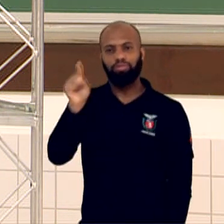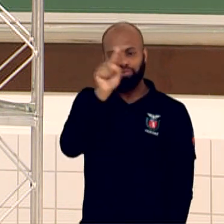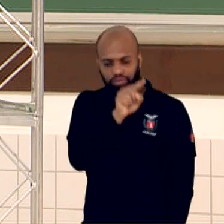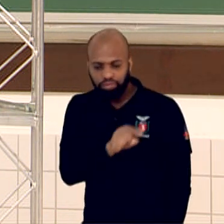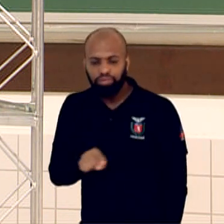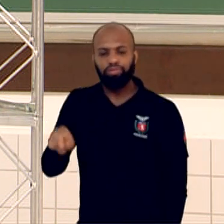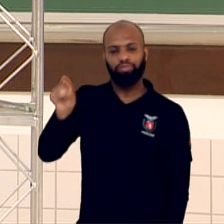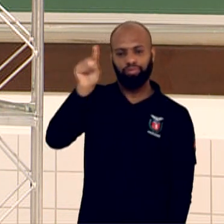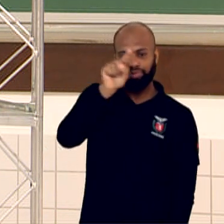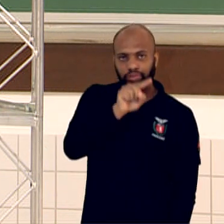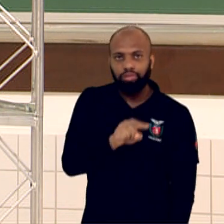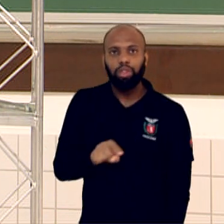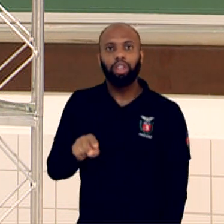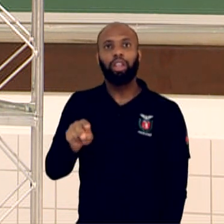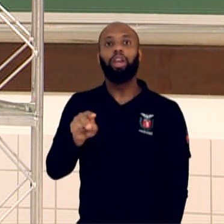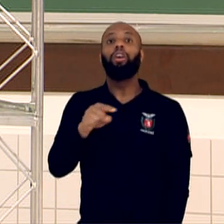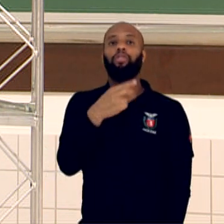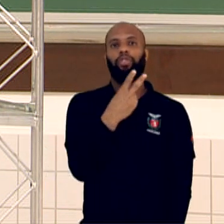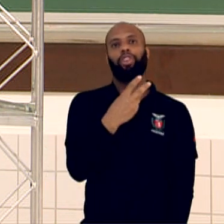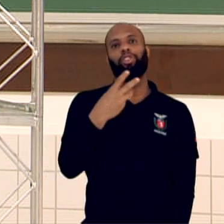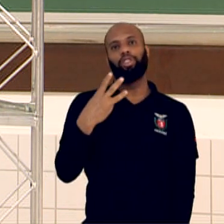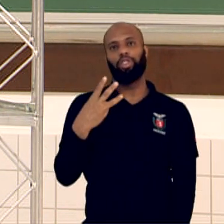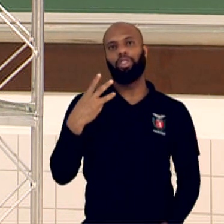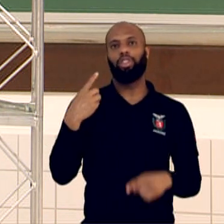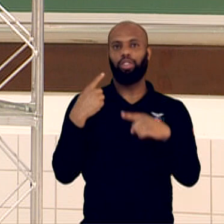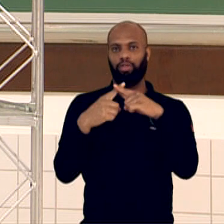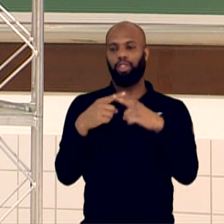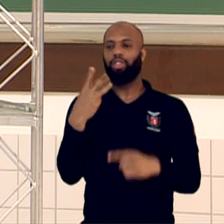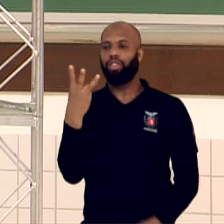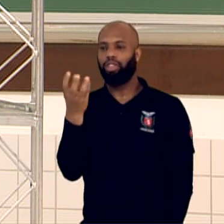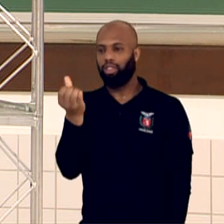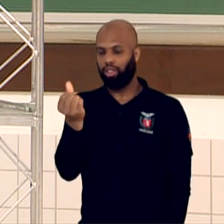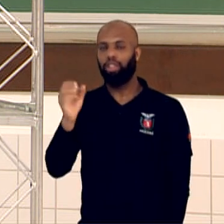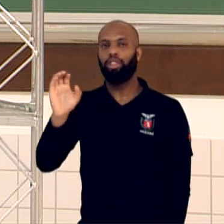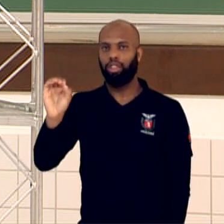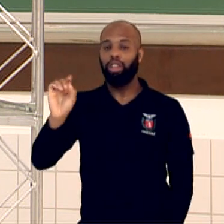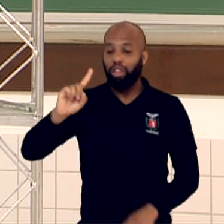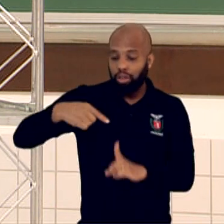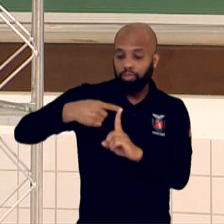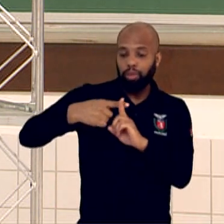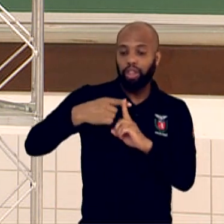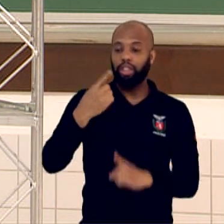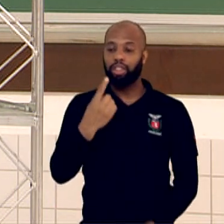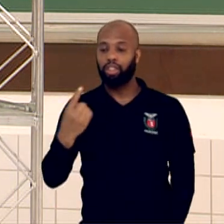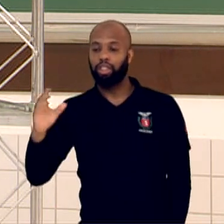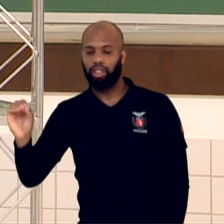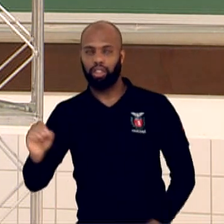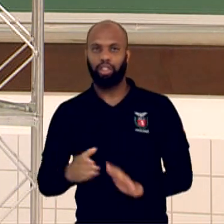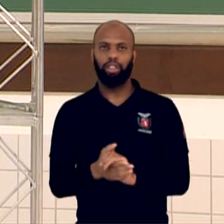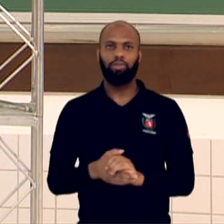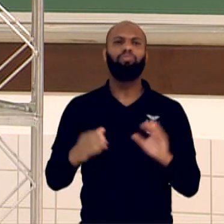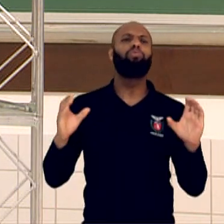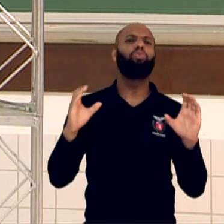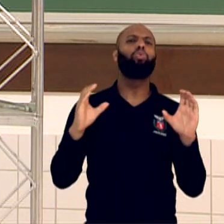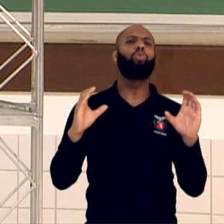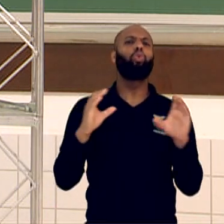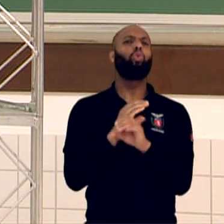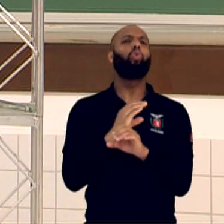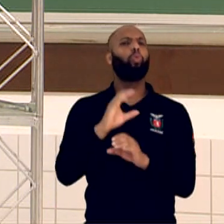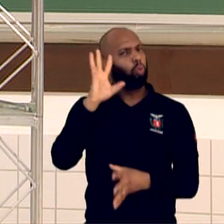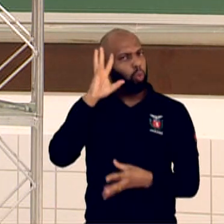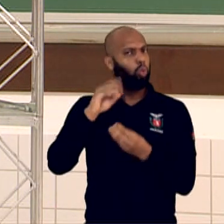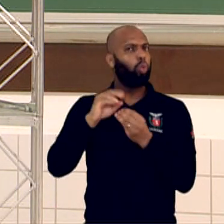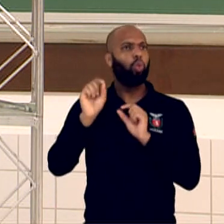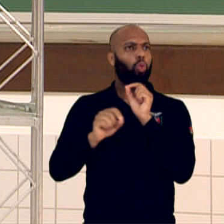360 mais 110. Então, o que nós podemos concluir? Esses